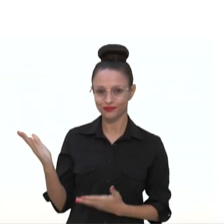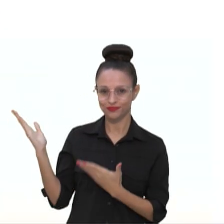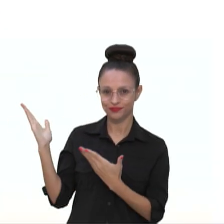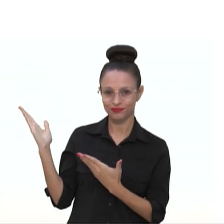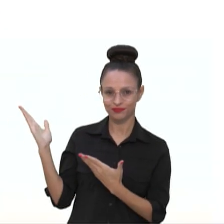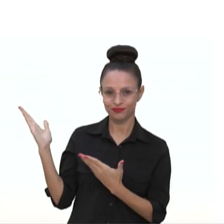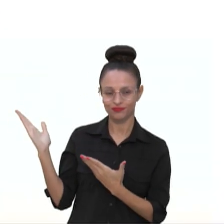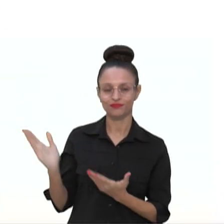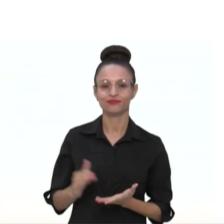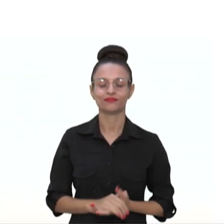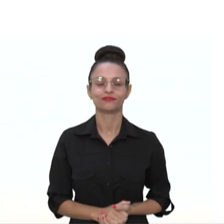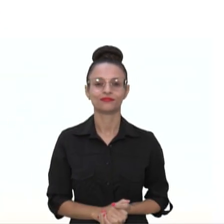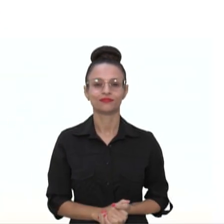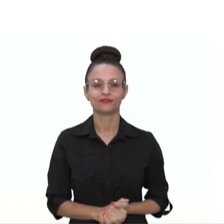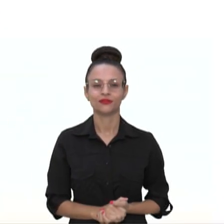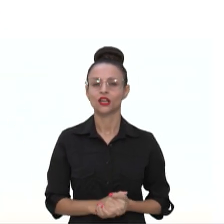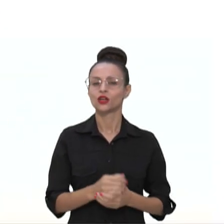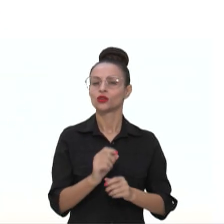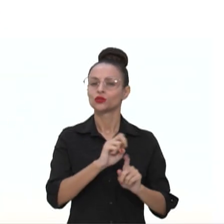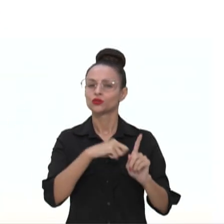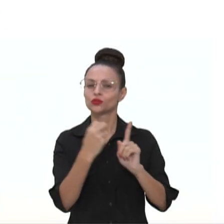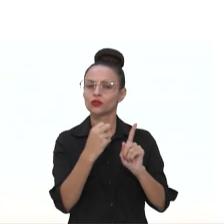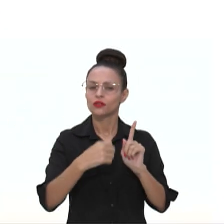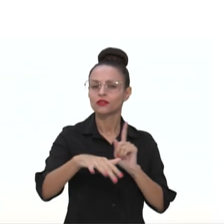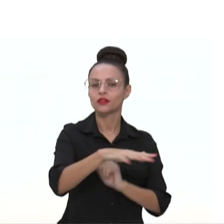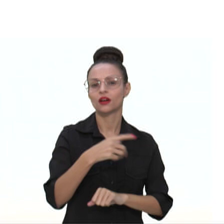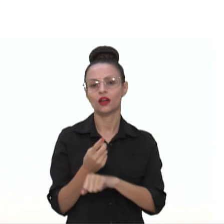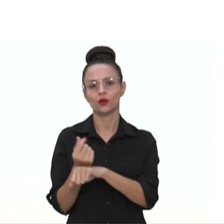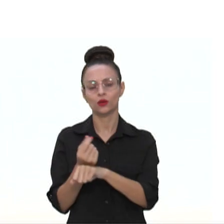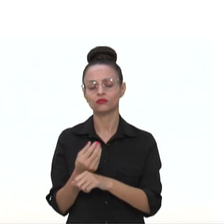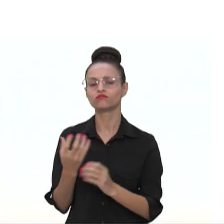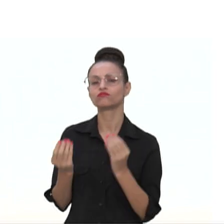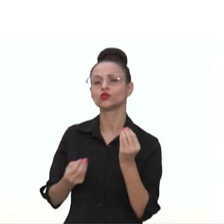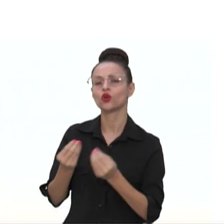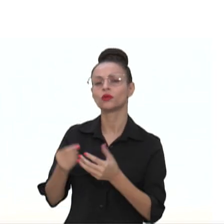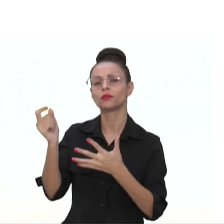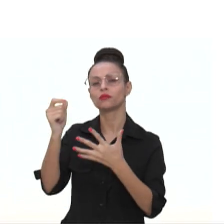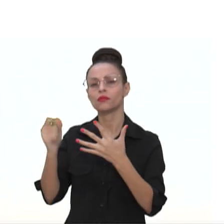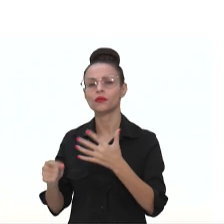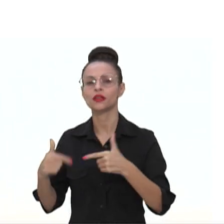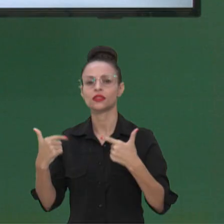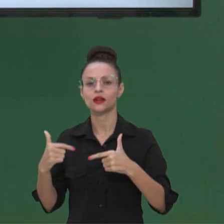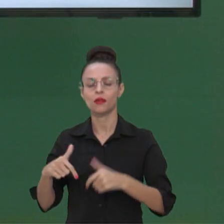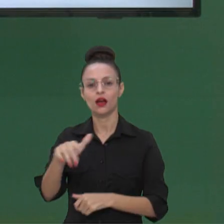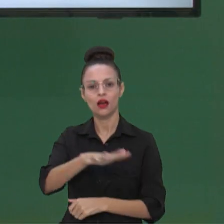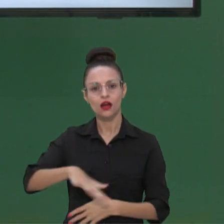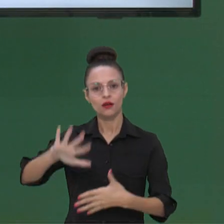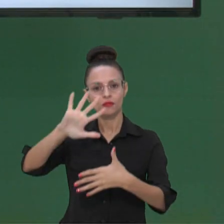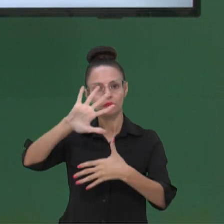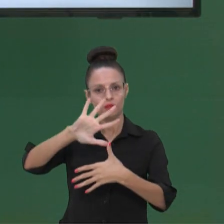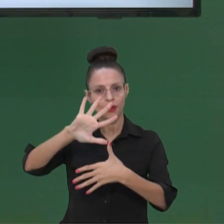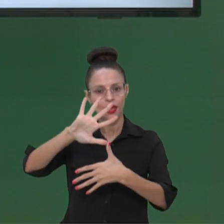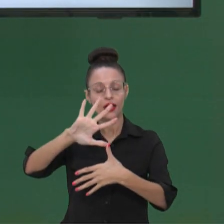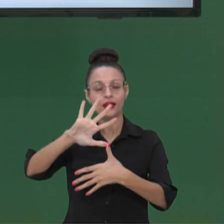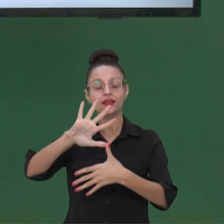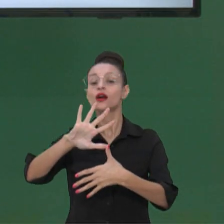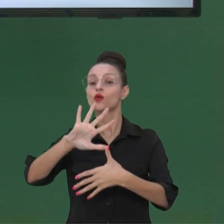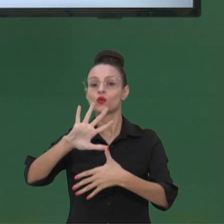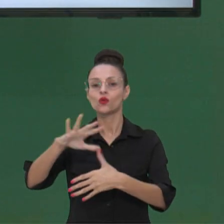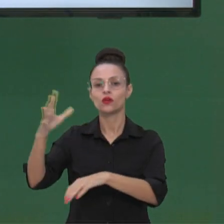A sociedade, a economia e as formas de trabalho da América Inglesa. A parte da